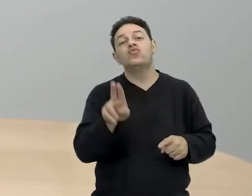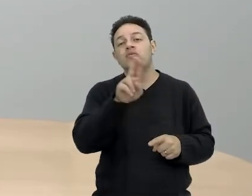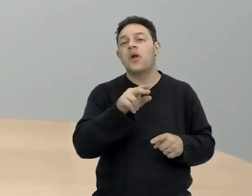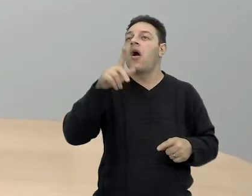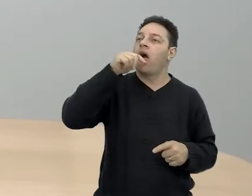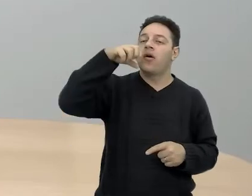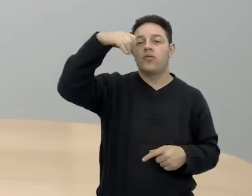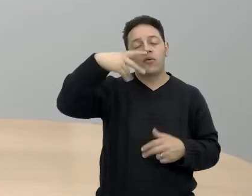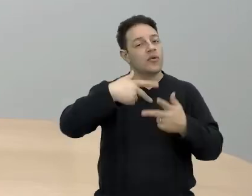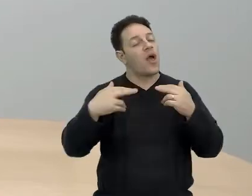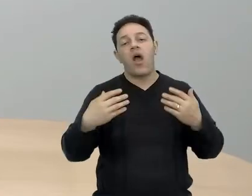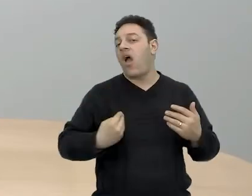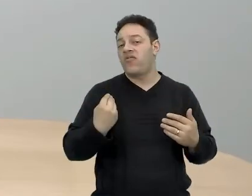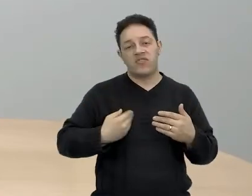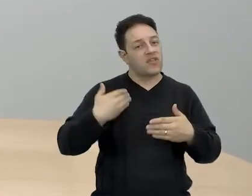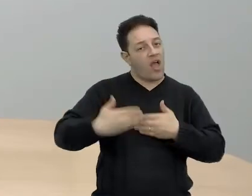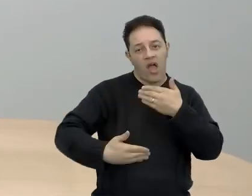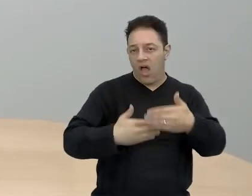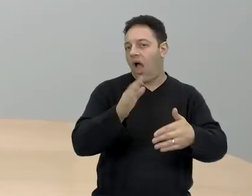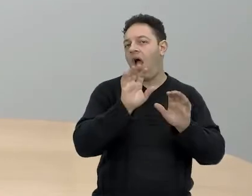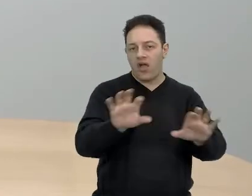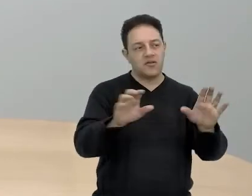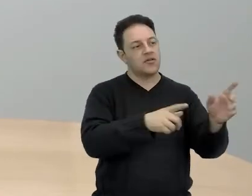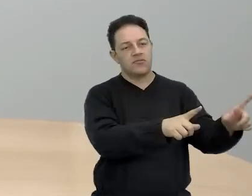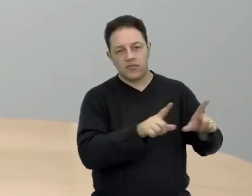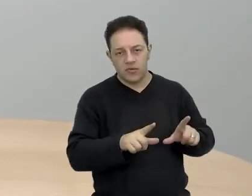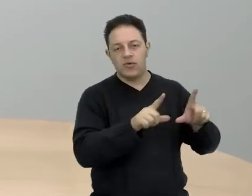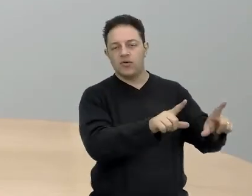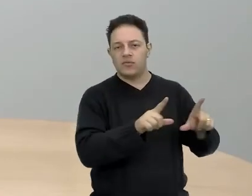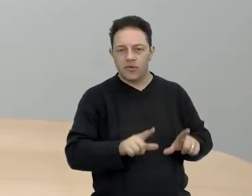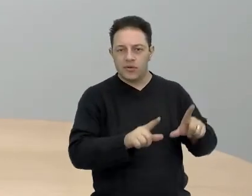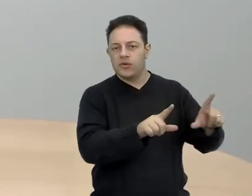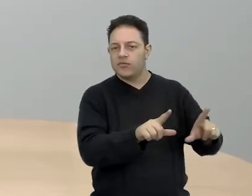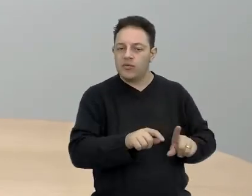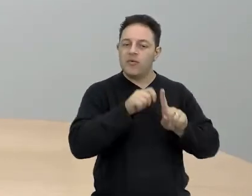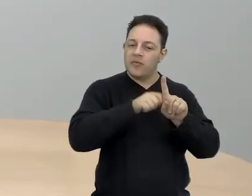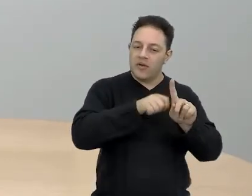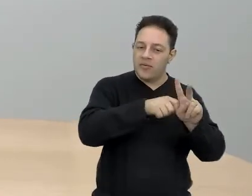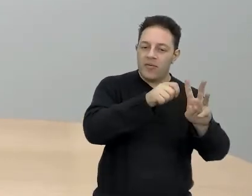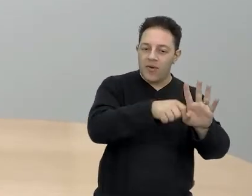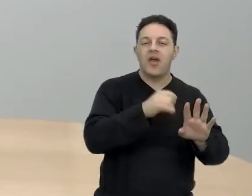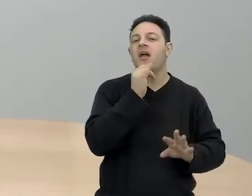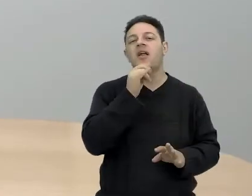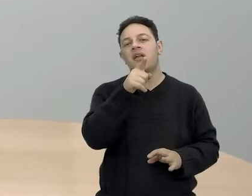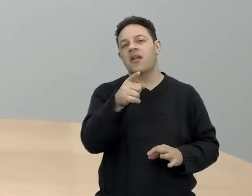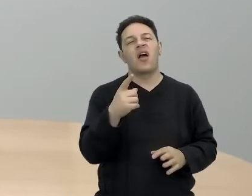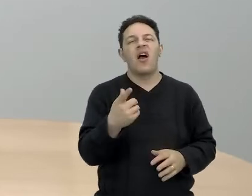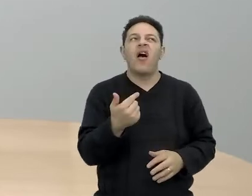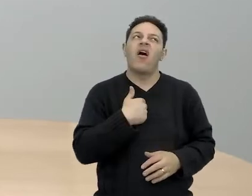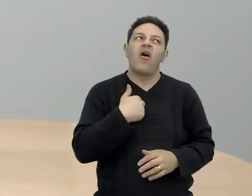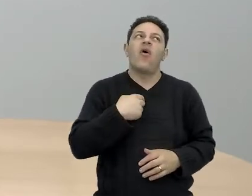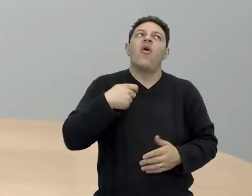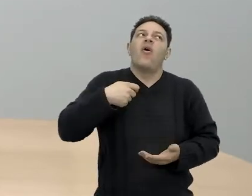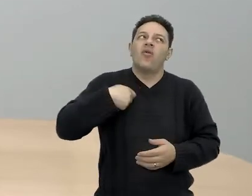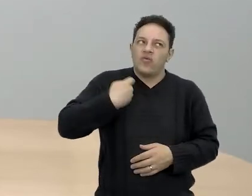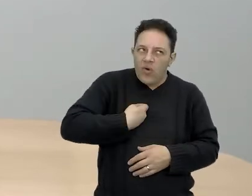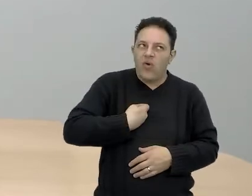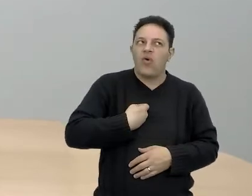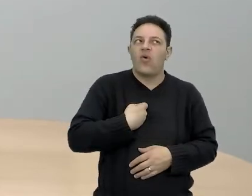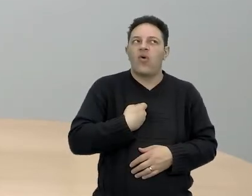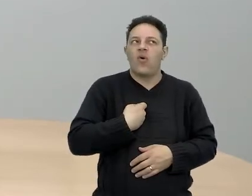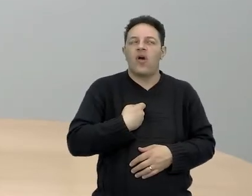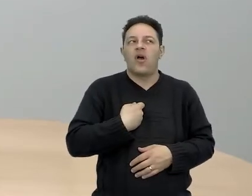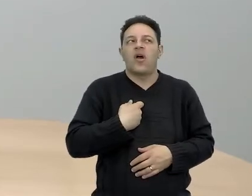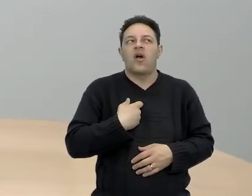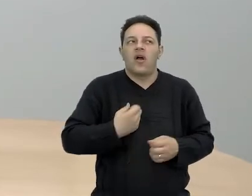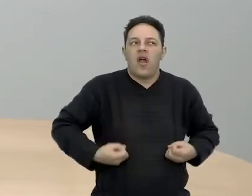vão aparecendo aí no decorrer da nossa vida. Então, essa conta você não precisa saber da sua característica, do seu avatar. Então, pagar a conta